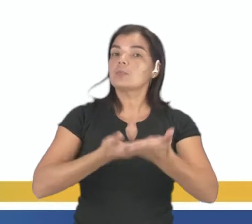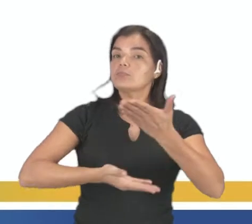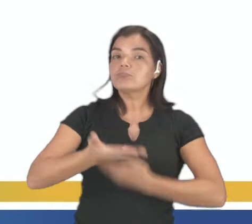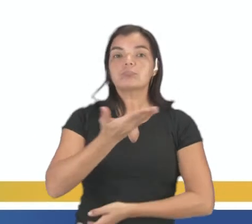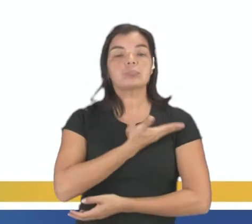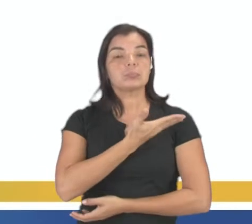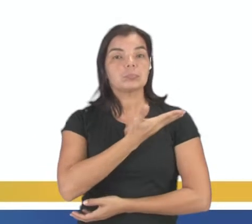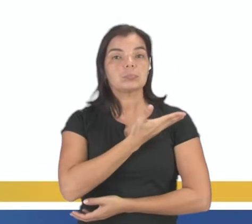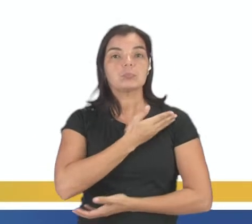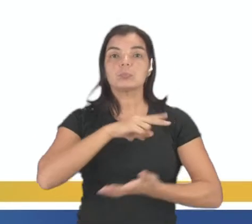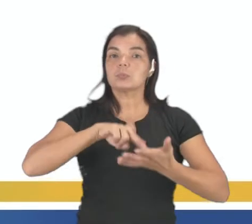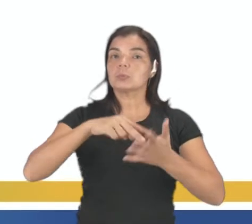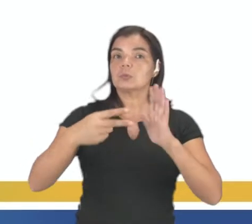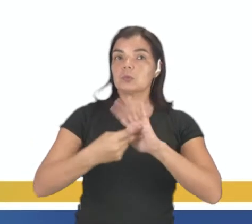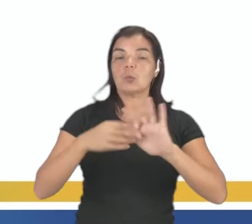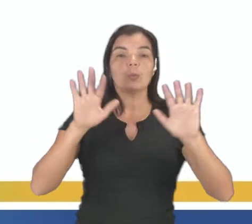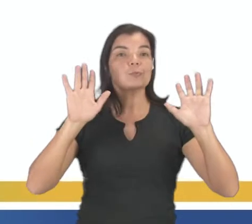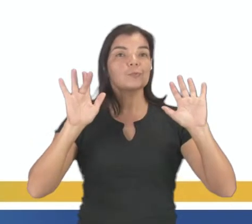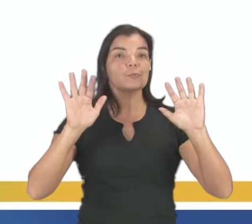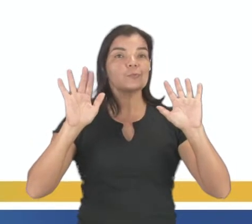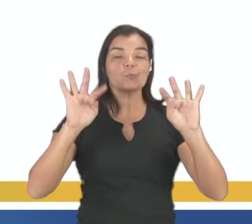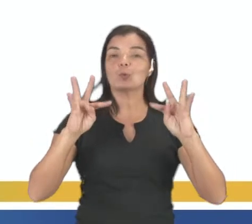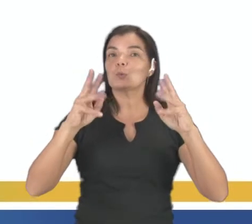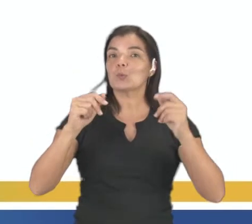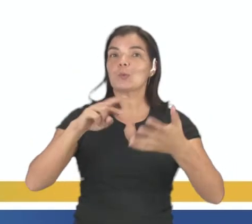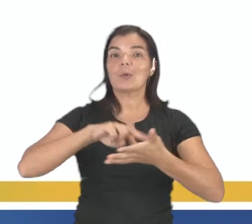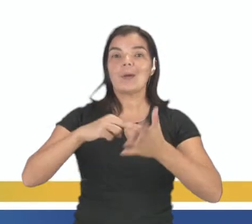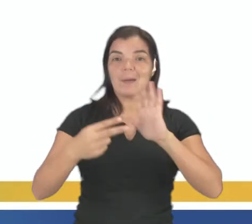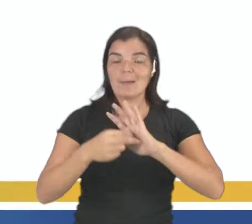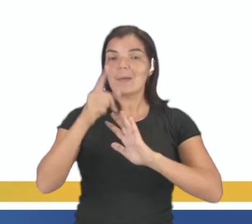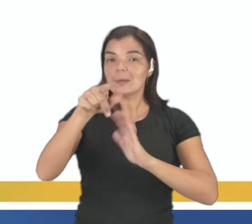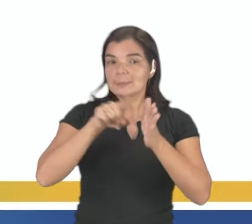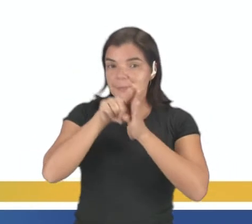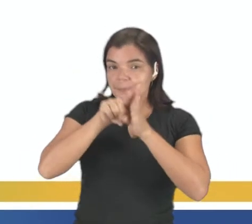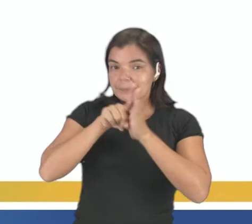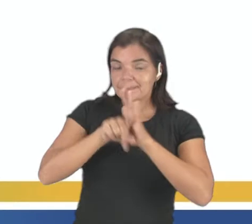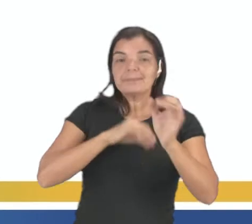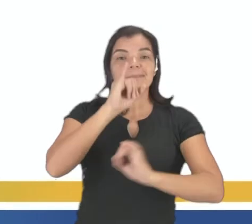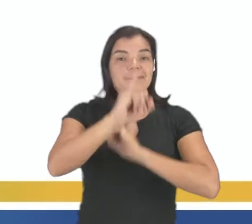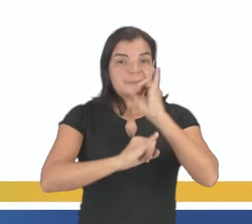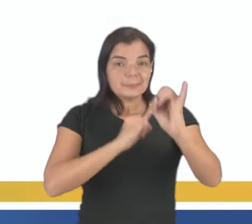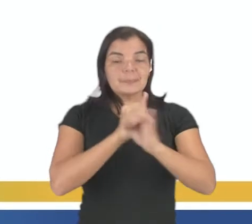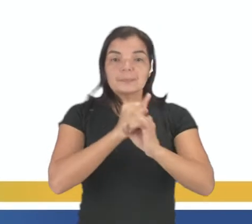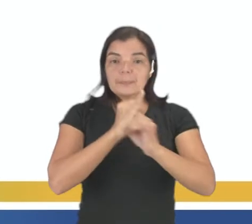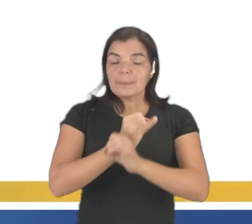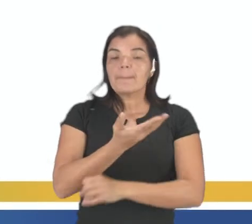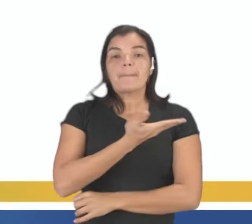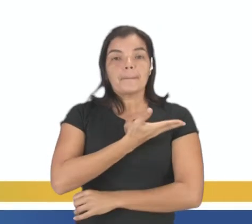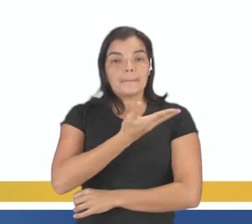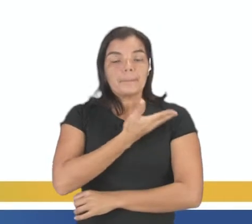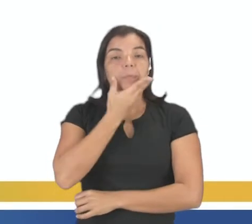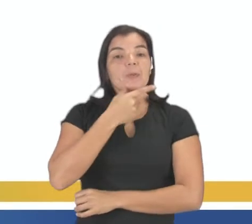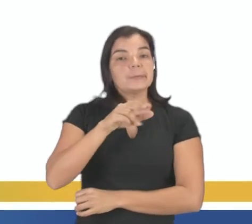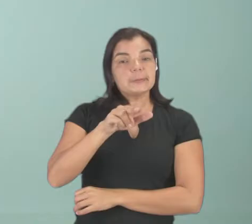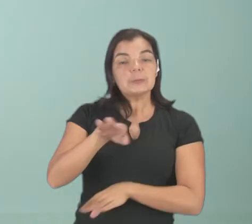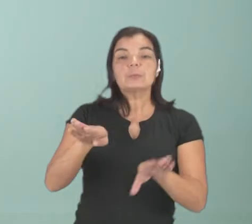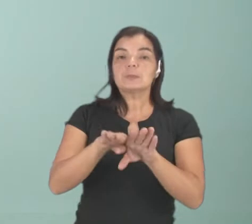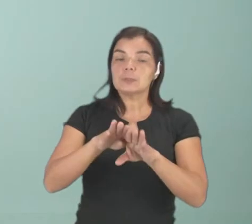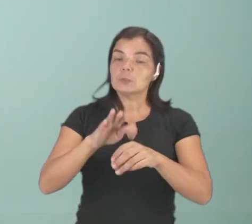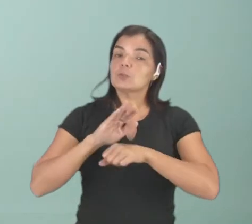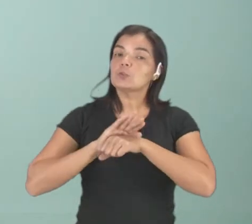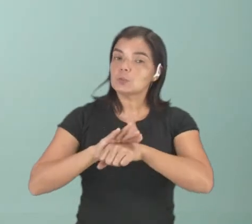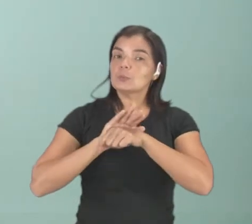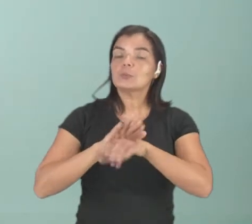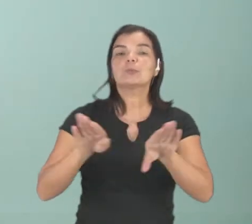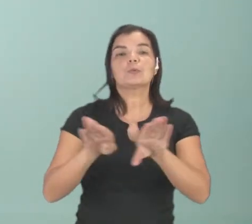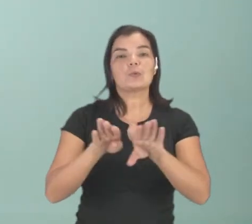símbolo dos direitos humanos são as mãozinhas, não é que eu estou dizendo isso, não. Pesquise na internet. Então, irmãos, somos irmãos, fraternidade,